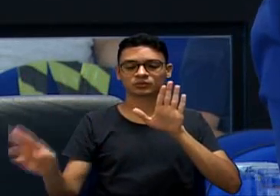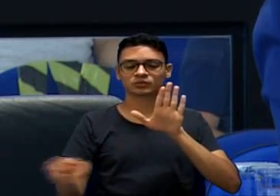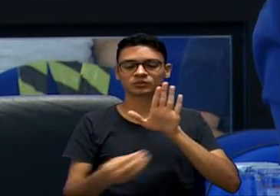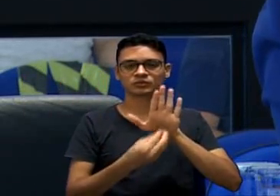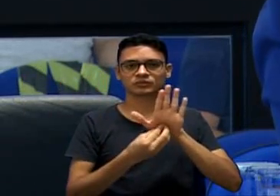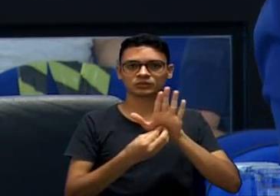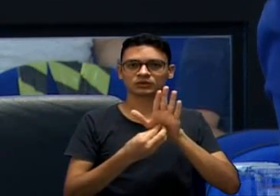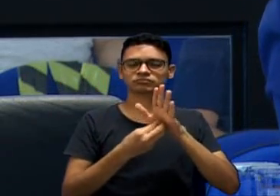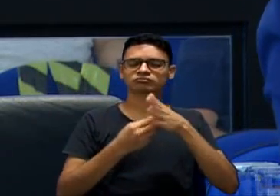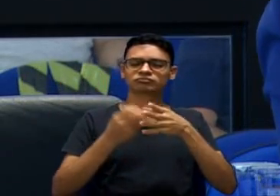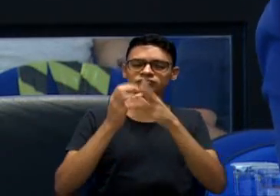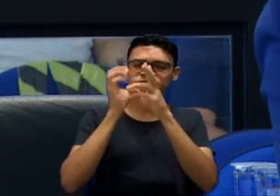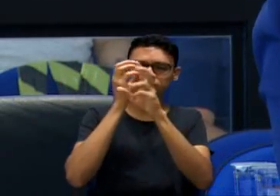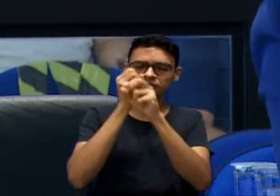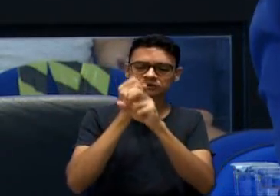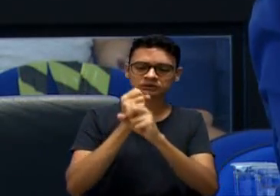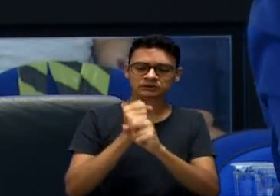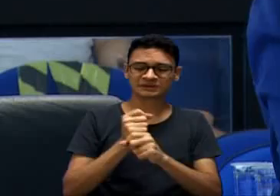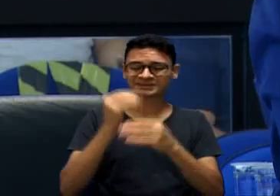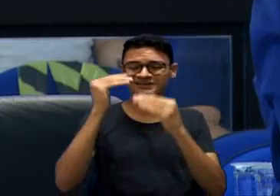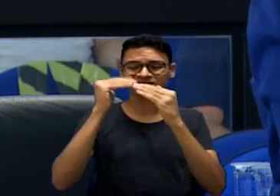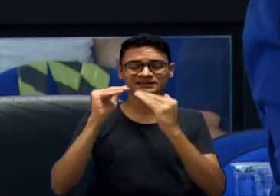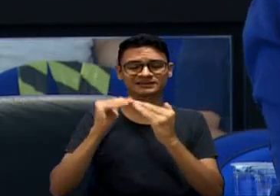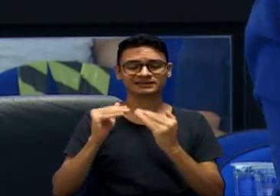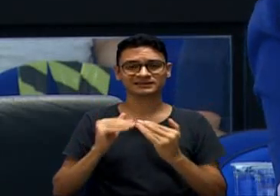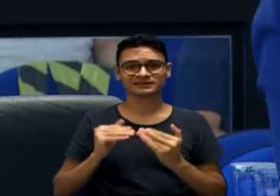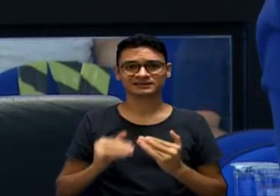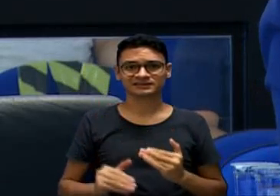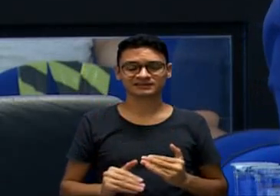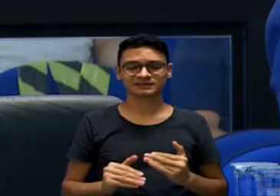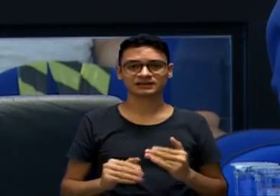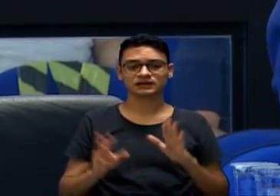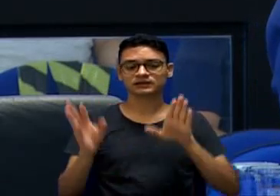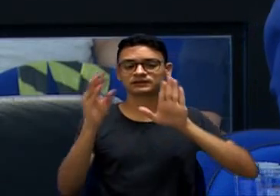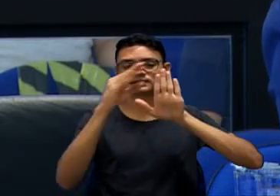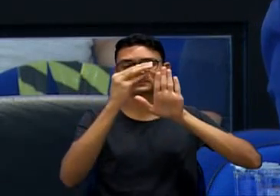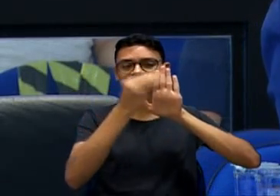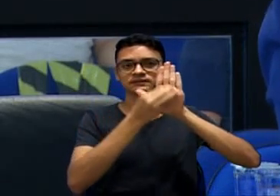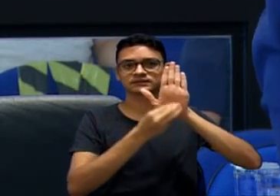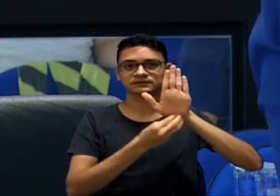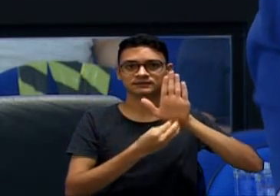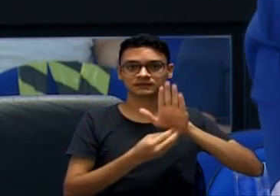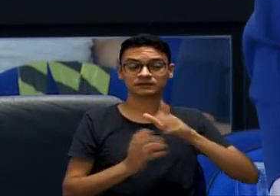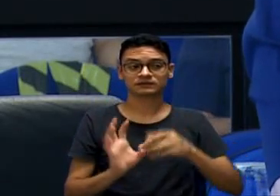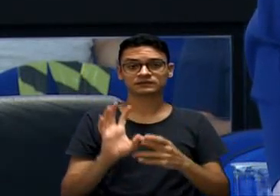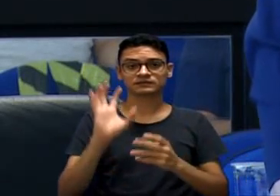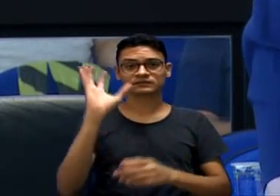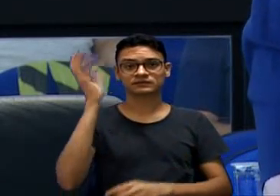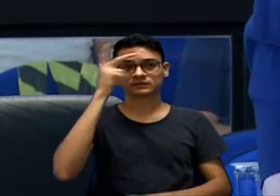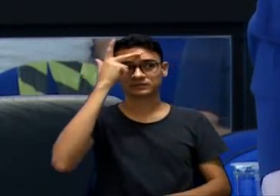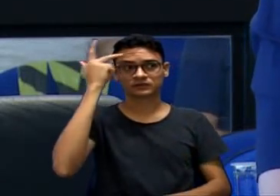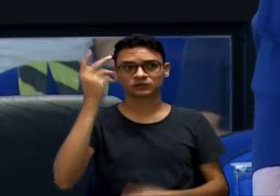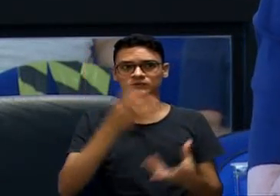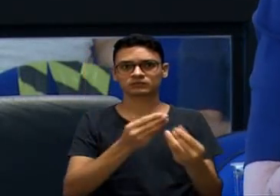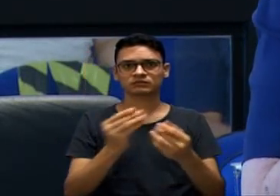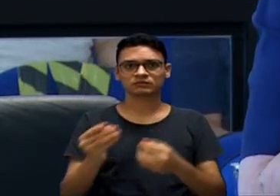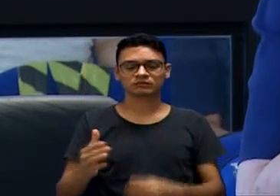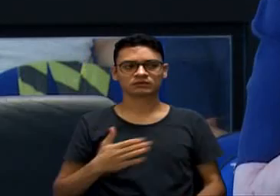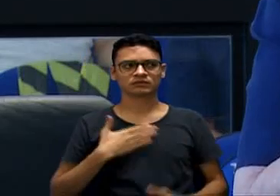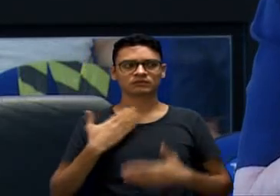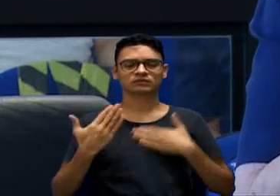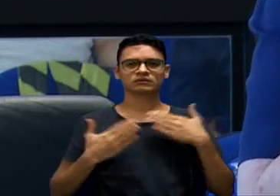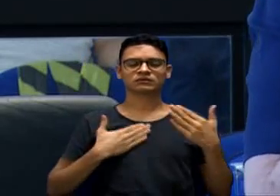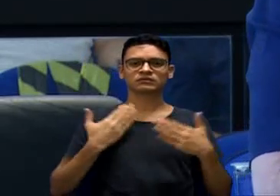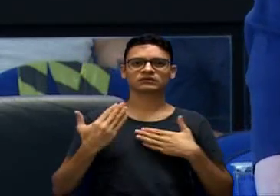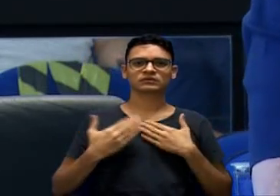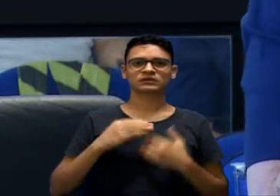faz todo um levantamento de irregularidades que, inclusive, aconteceram aqui, que chamou a atenção da cidade e do Brasil, que